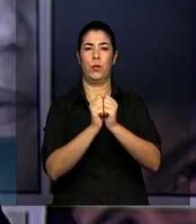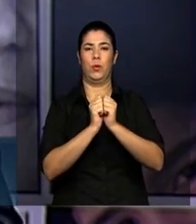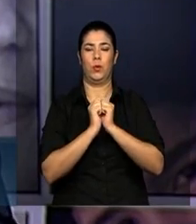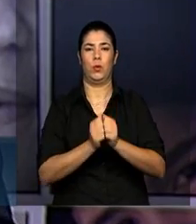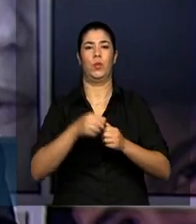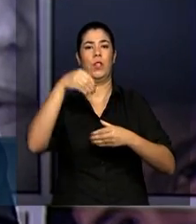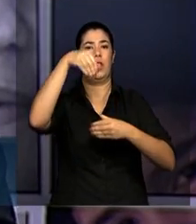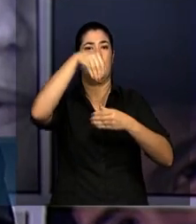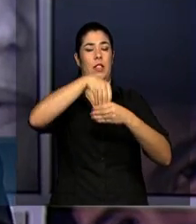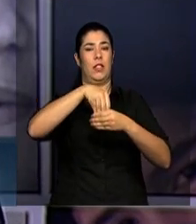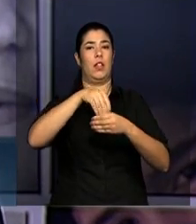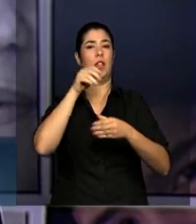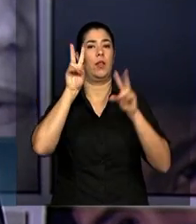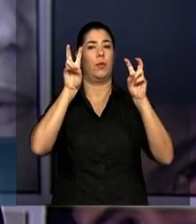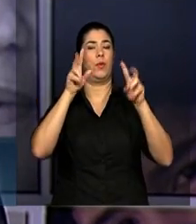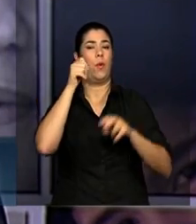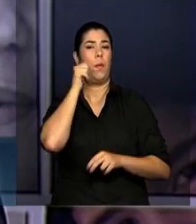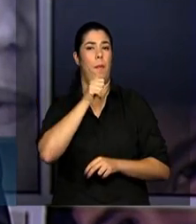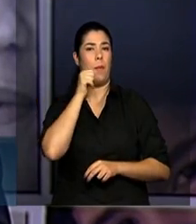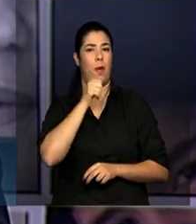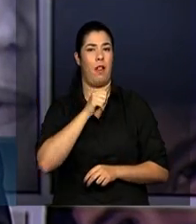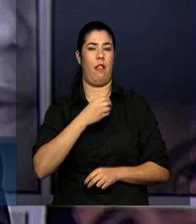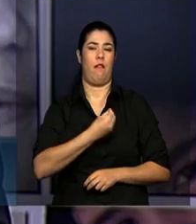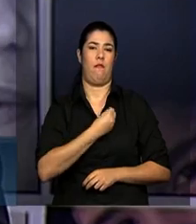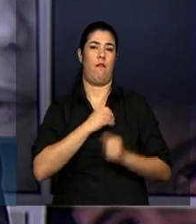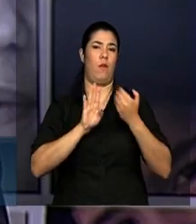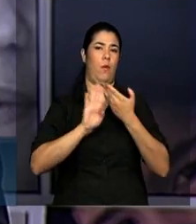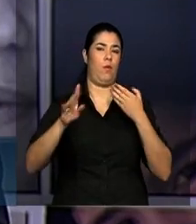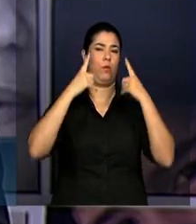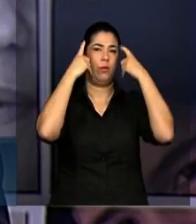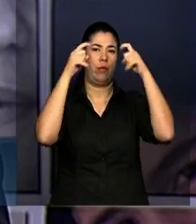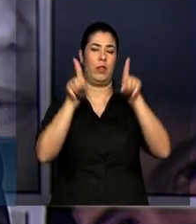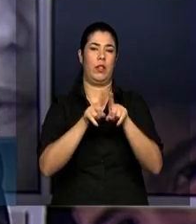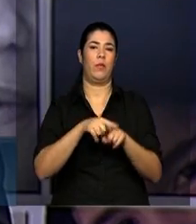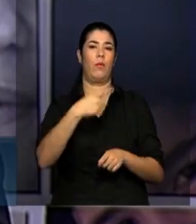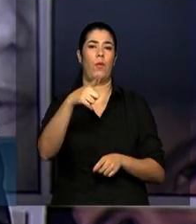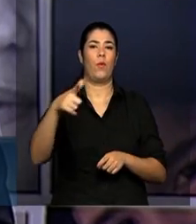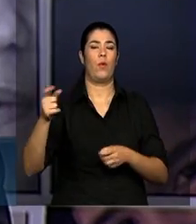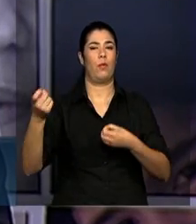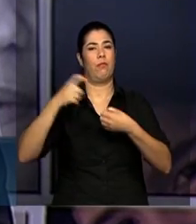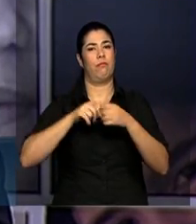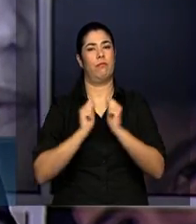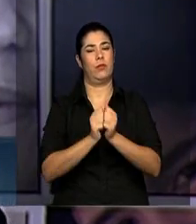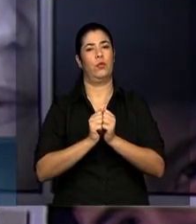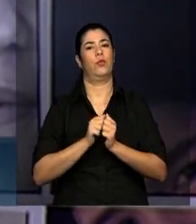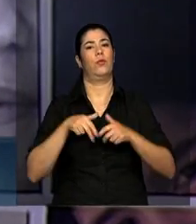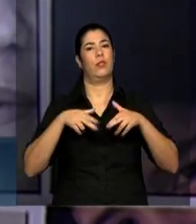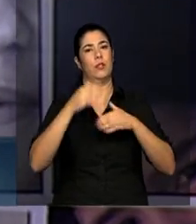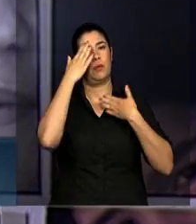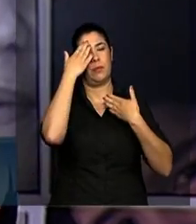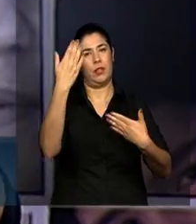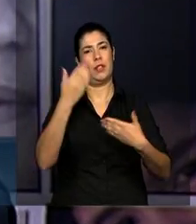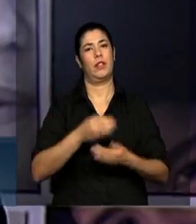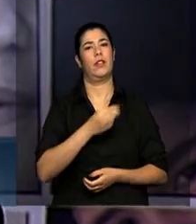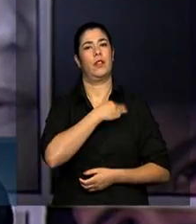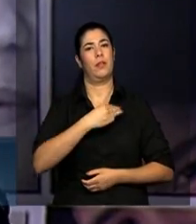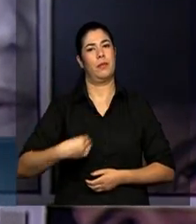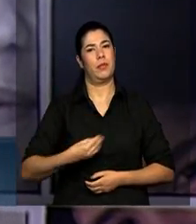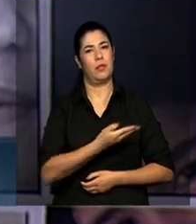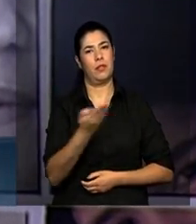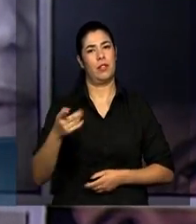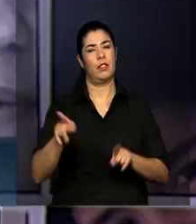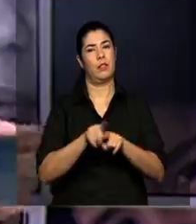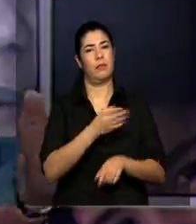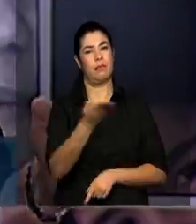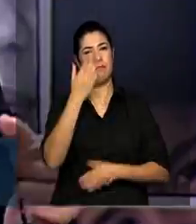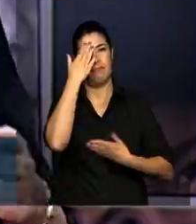Dentro do Mulher Viver Sem Violência, nós temos grandes parcerias ainda a traçar. Muito obrigado, ministros, obrigado